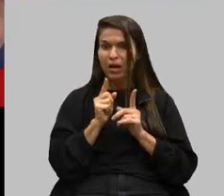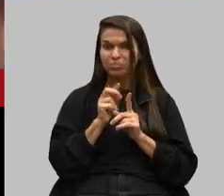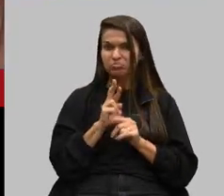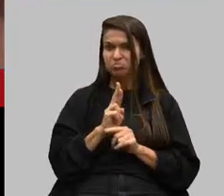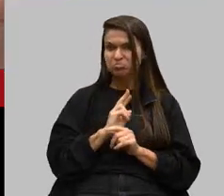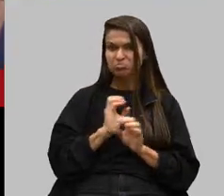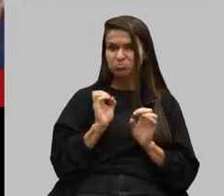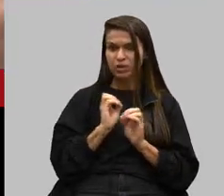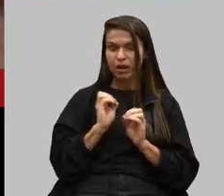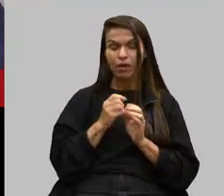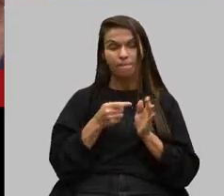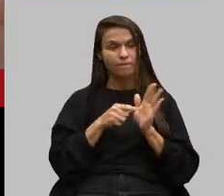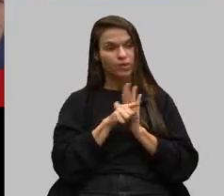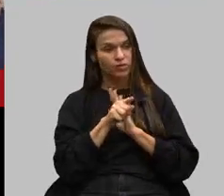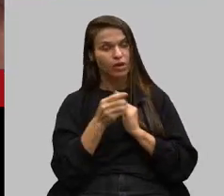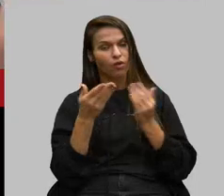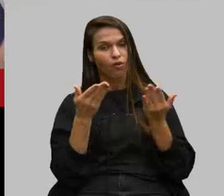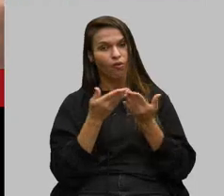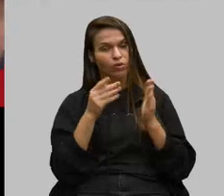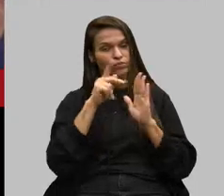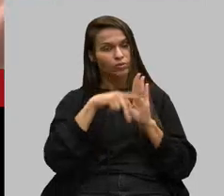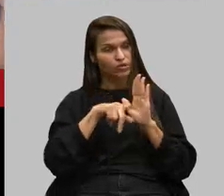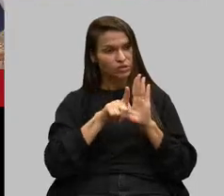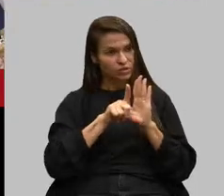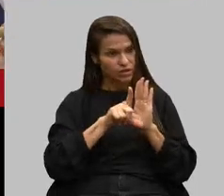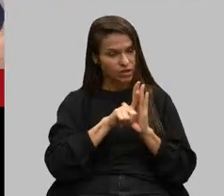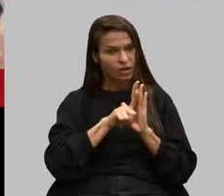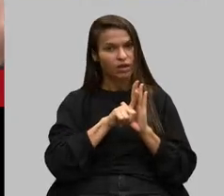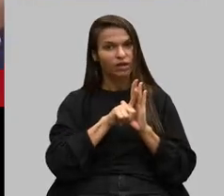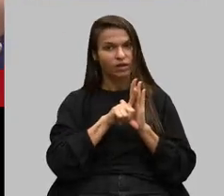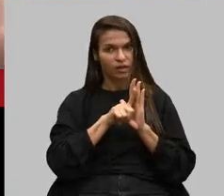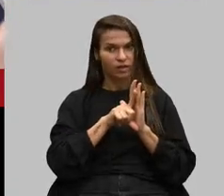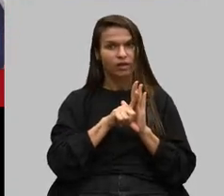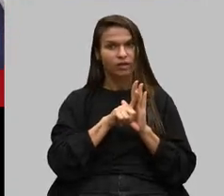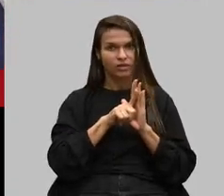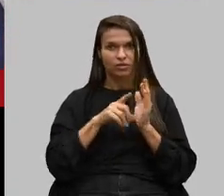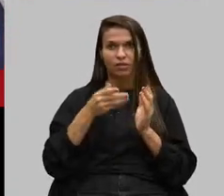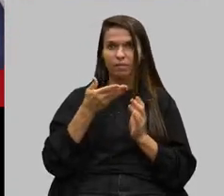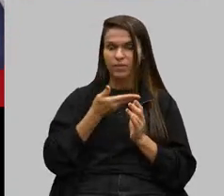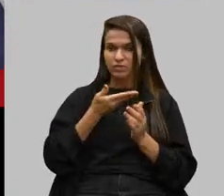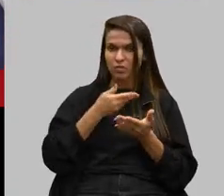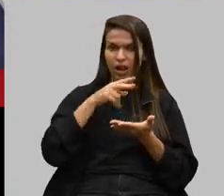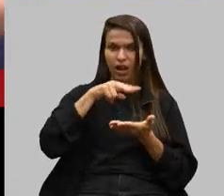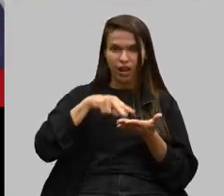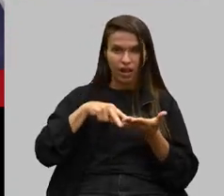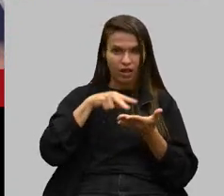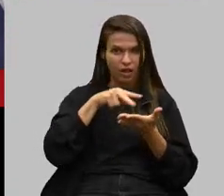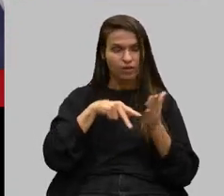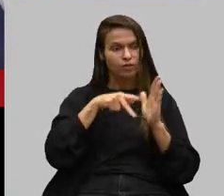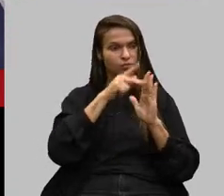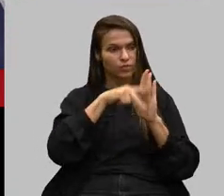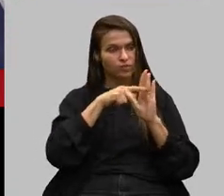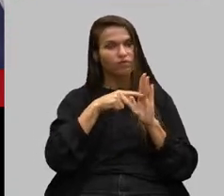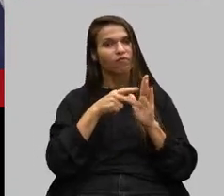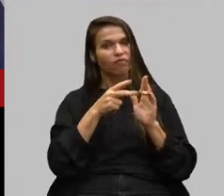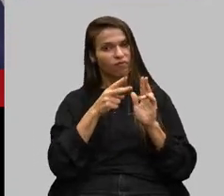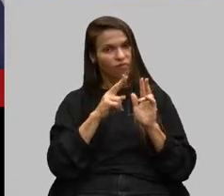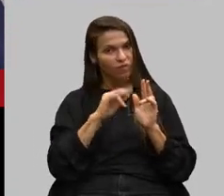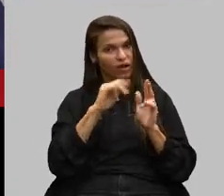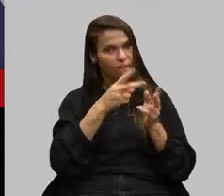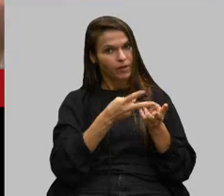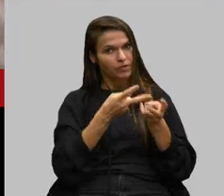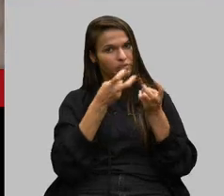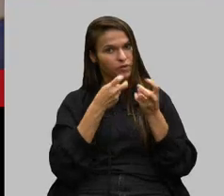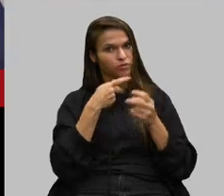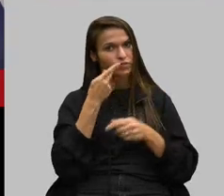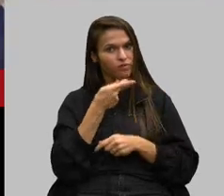né Eu perguntei olha hoje o projeto de lei se algum colega ler o projeto vai identificar o que eu estou dizendo